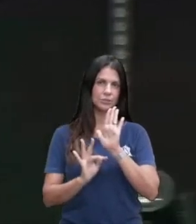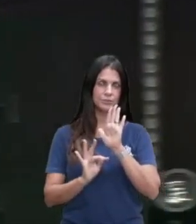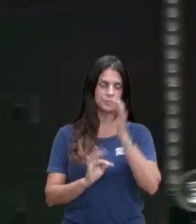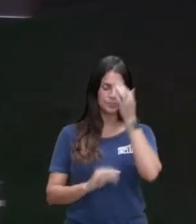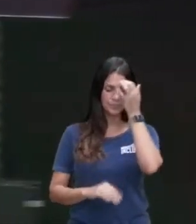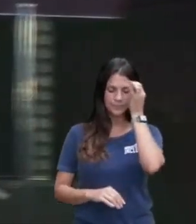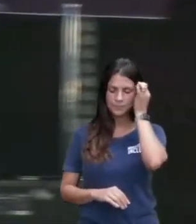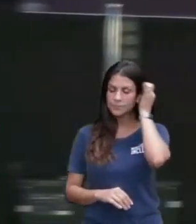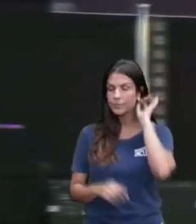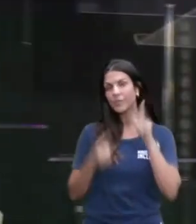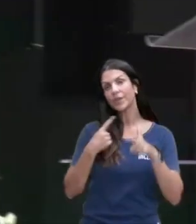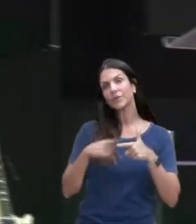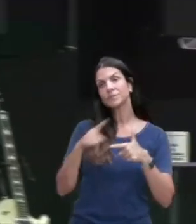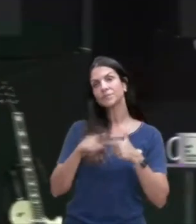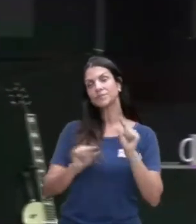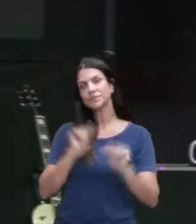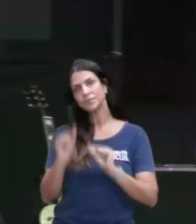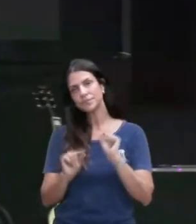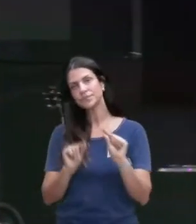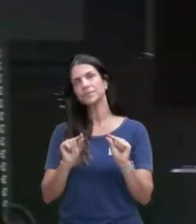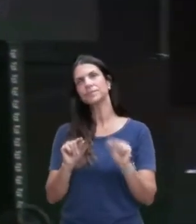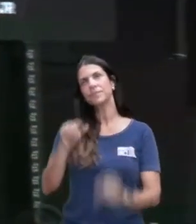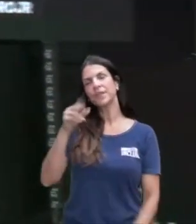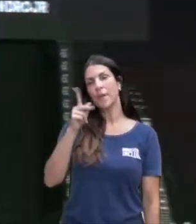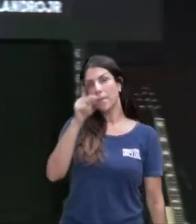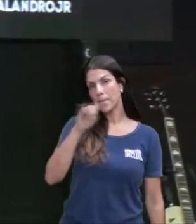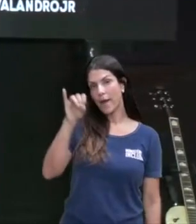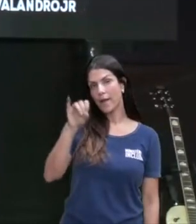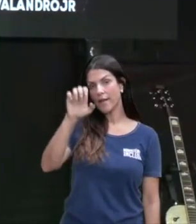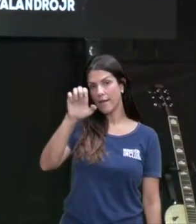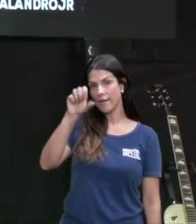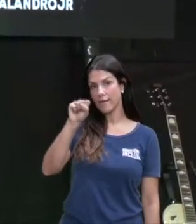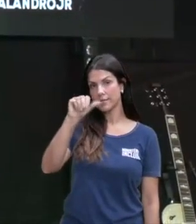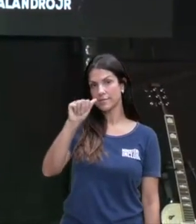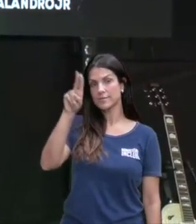e o problema aqui é que Esaú ele tinha um valor